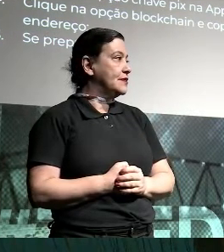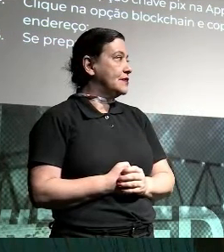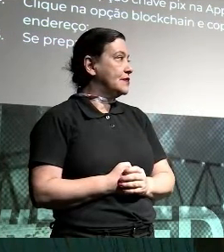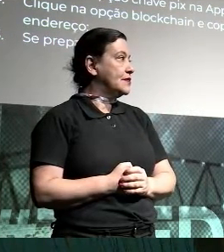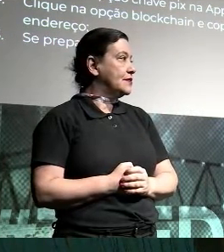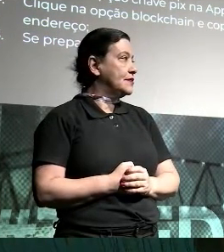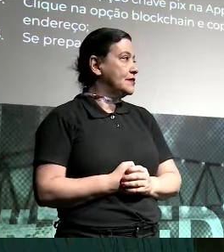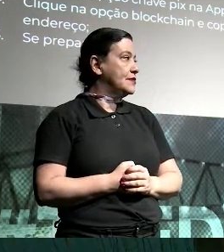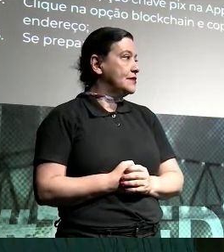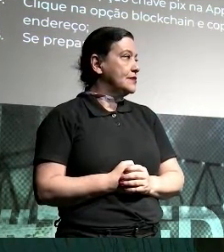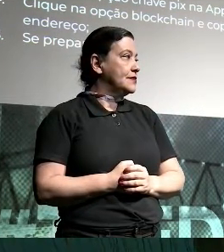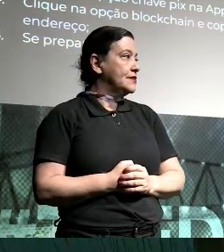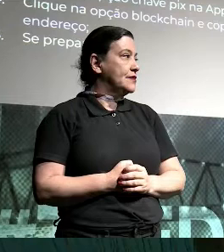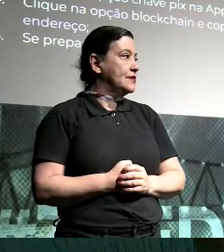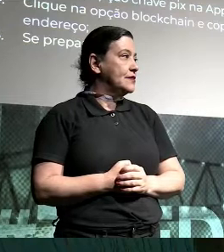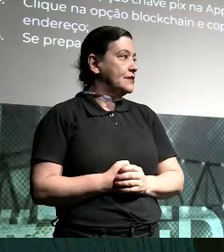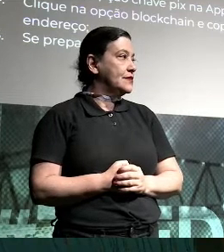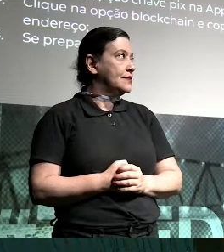Calma aí.